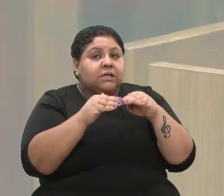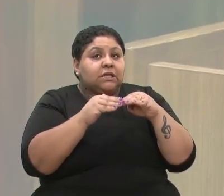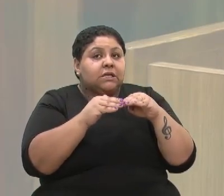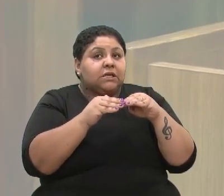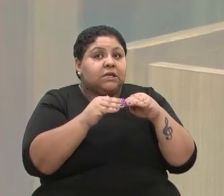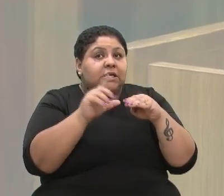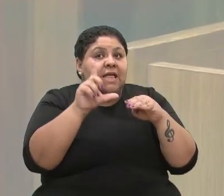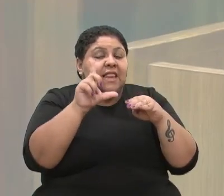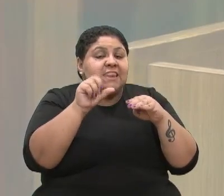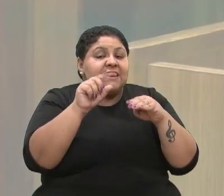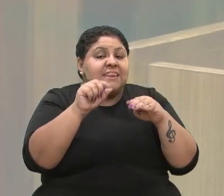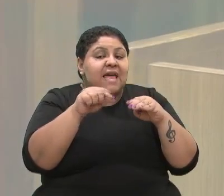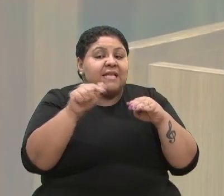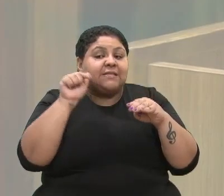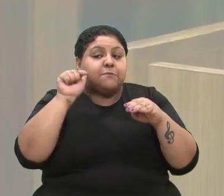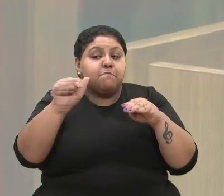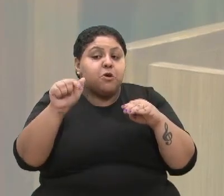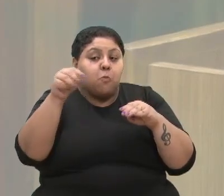10.000 metros.